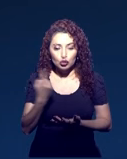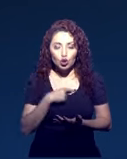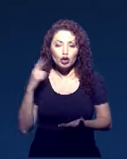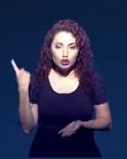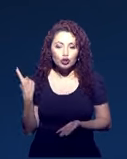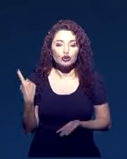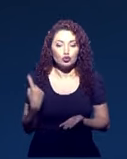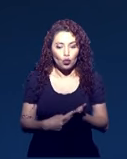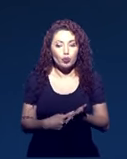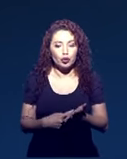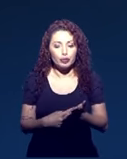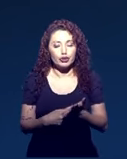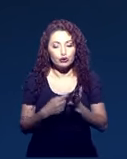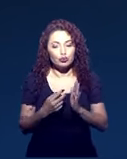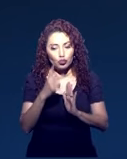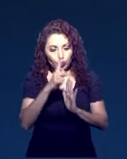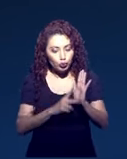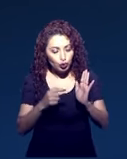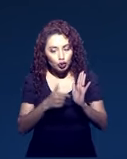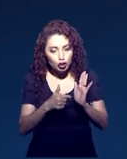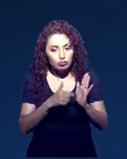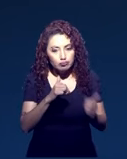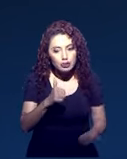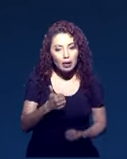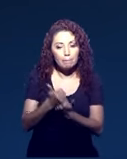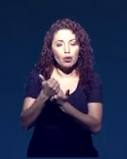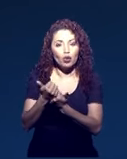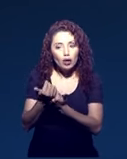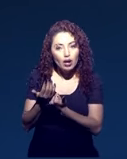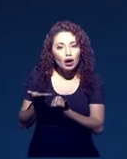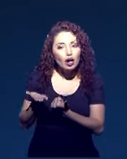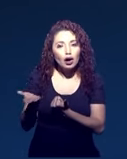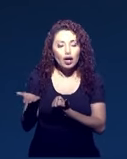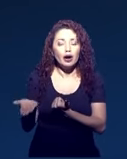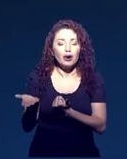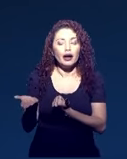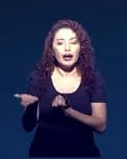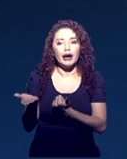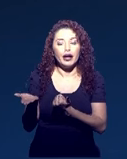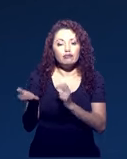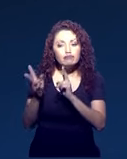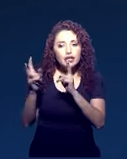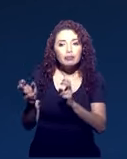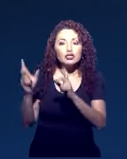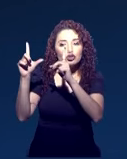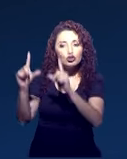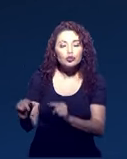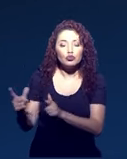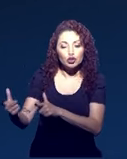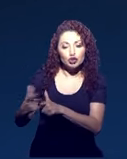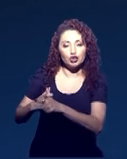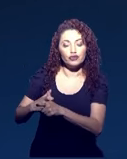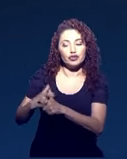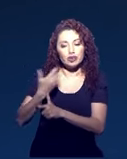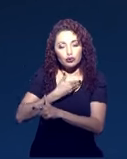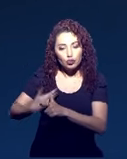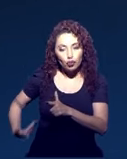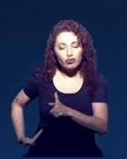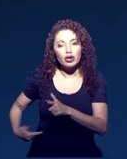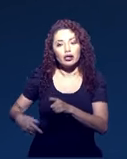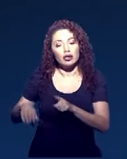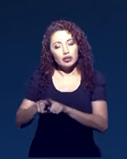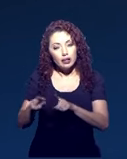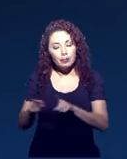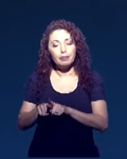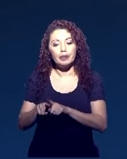deem sustentação a essa busca eh de combater o déficit público e de sustentar o regime fiscal que nós aprovamos do